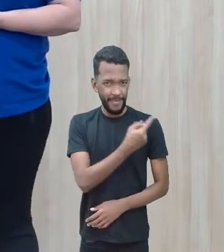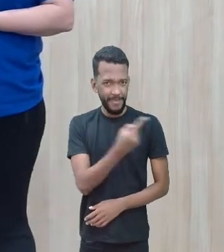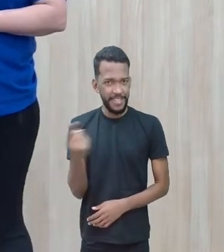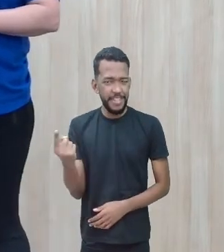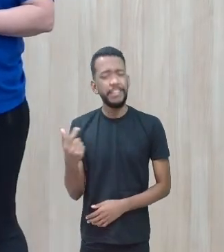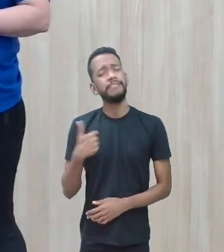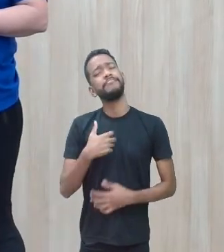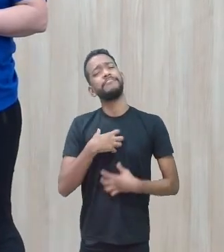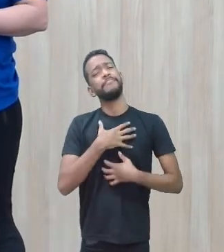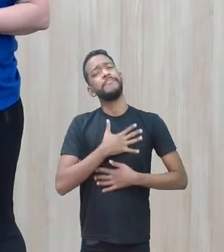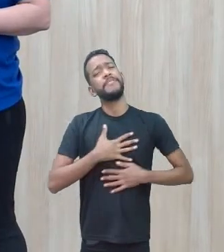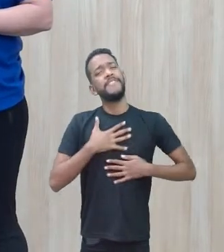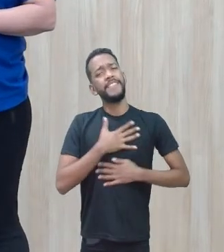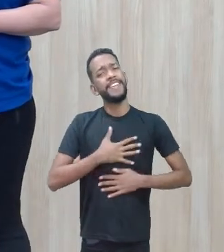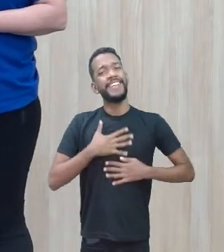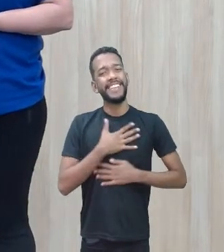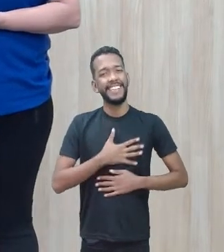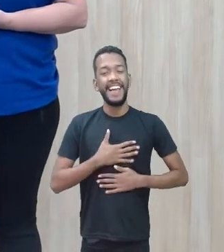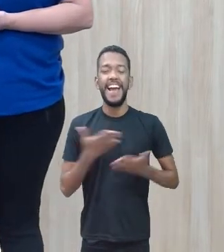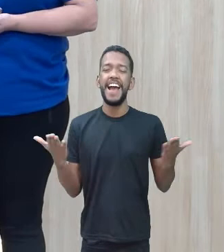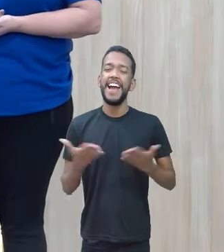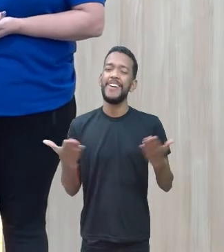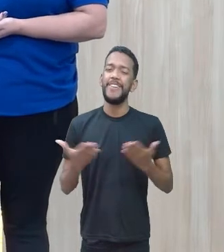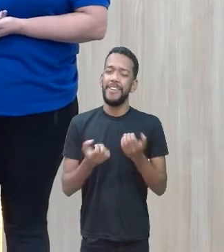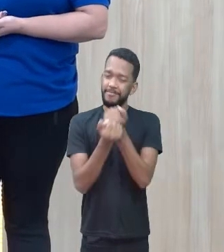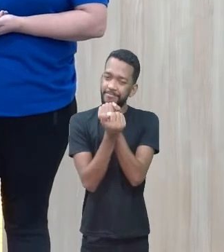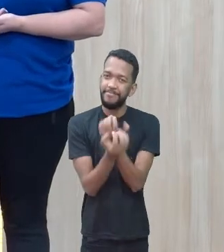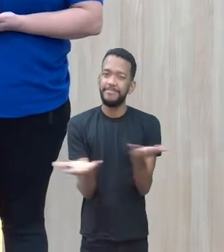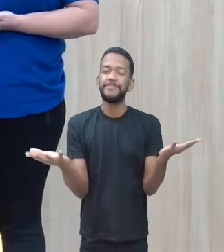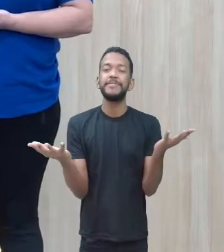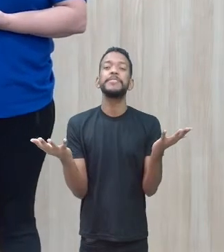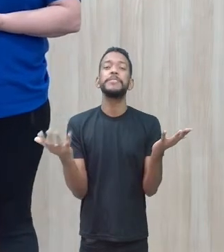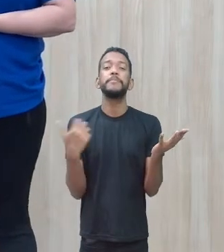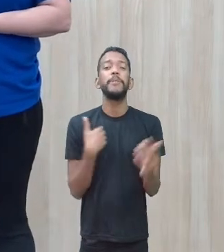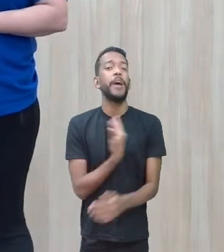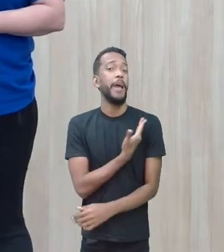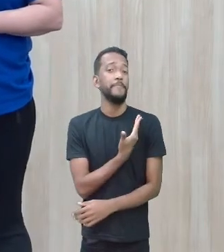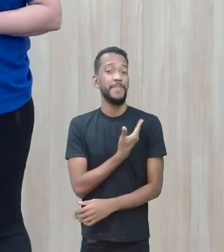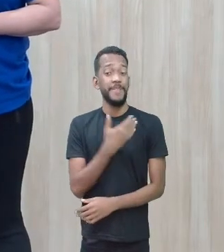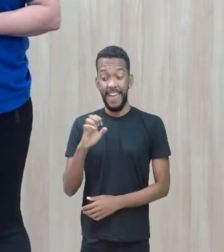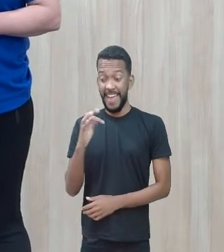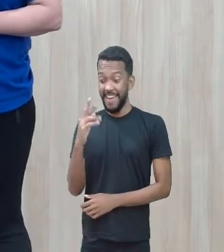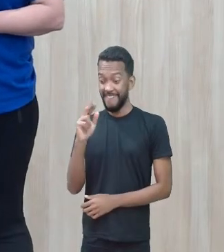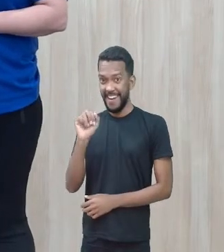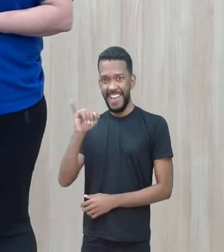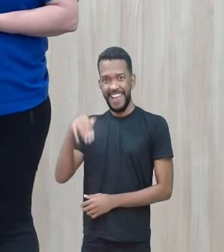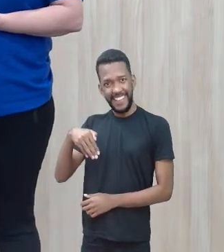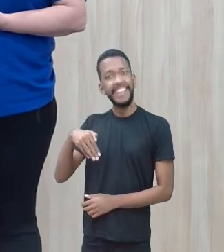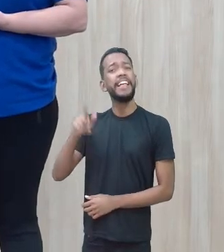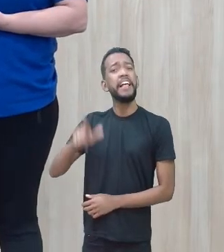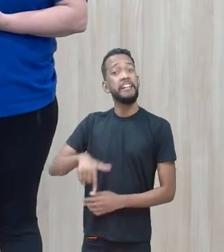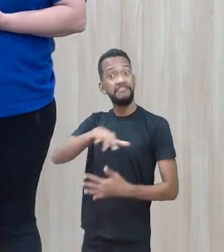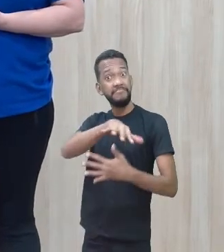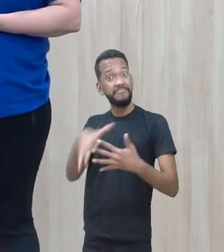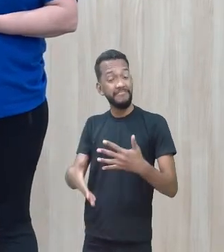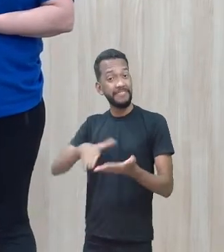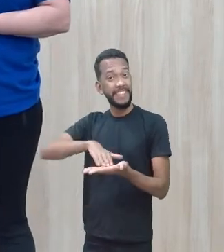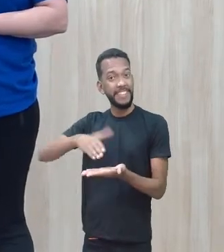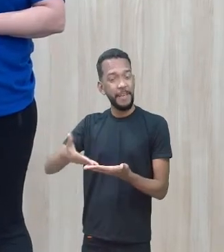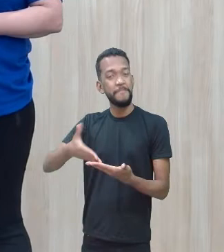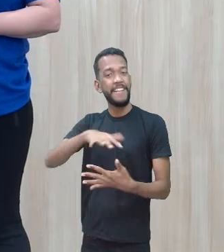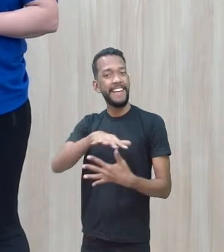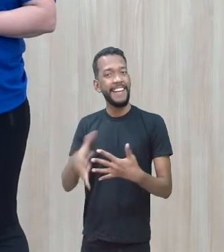o privilégio de repartir esse momento com o meu amigo Efraim, que está fazendo